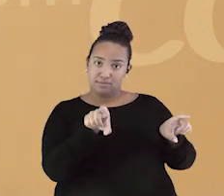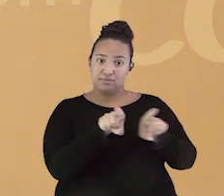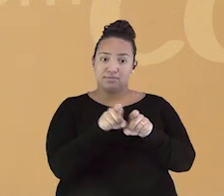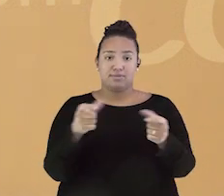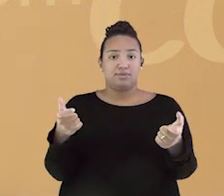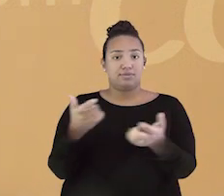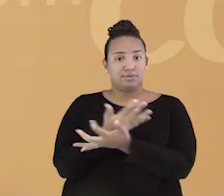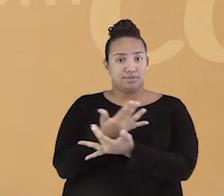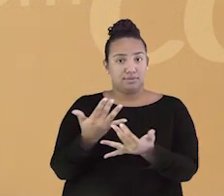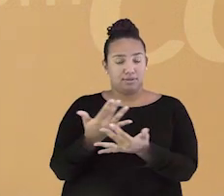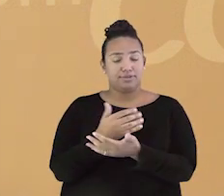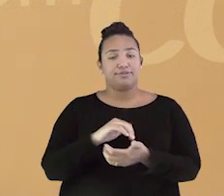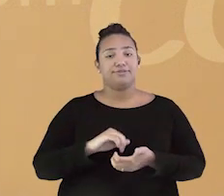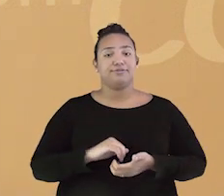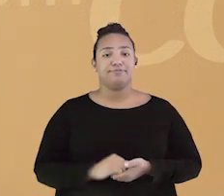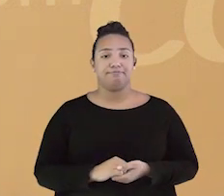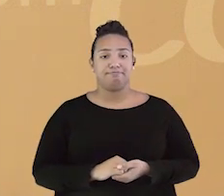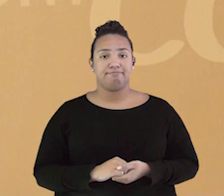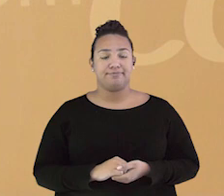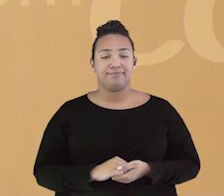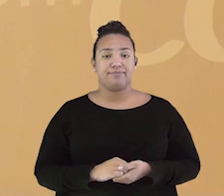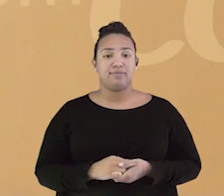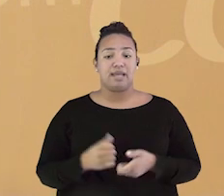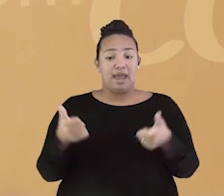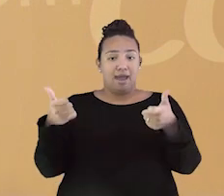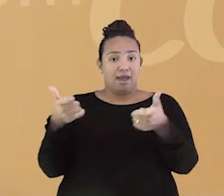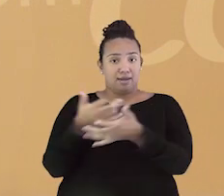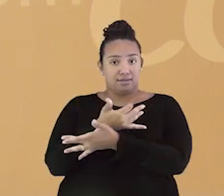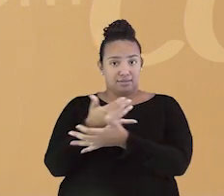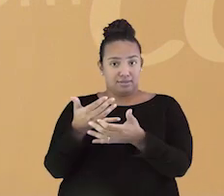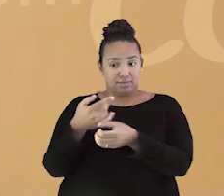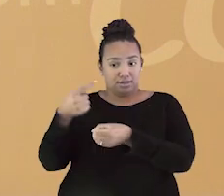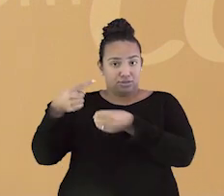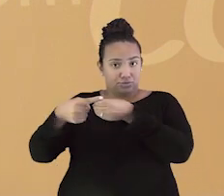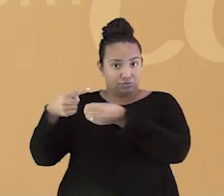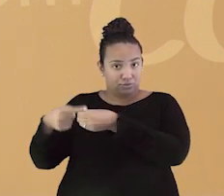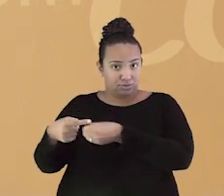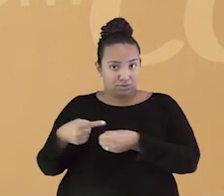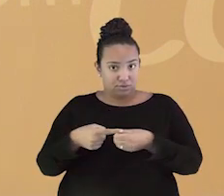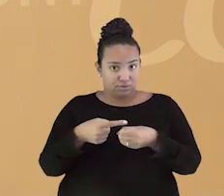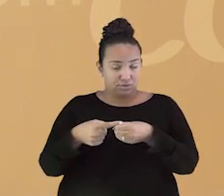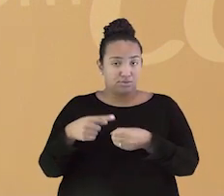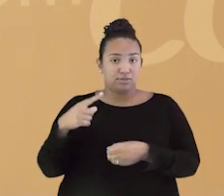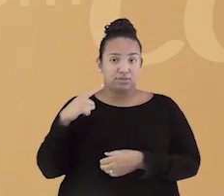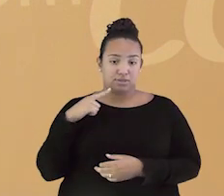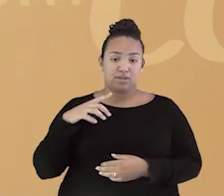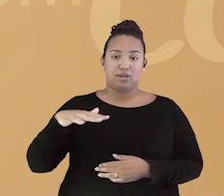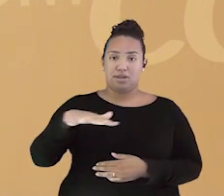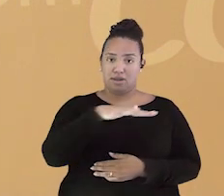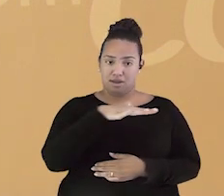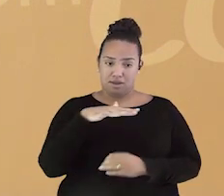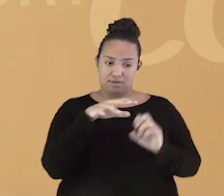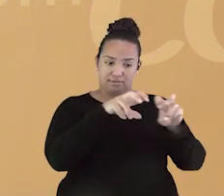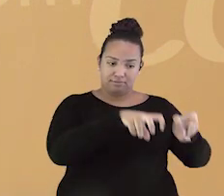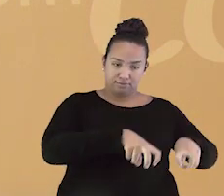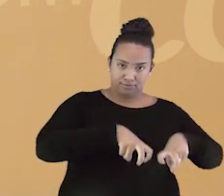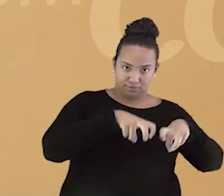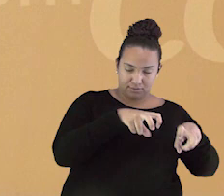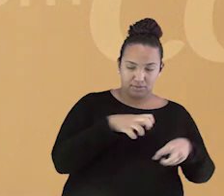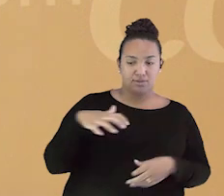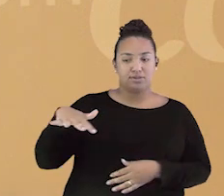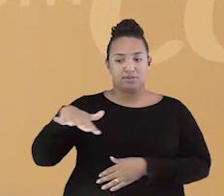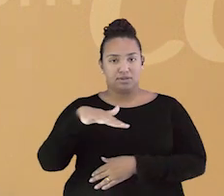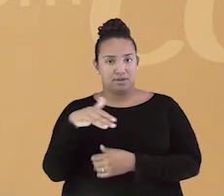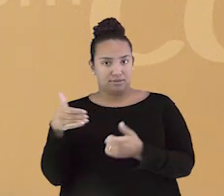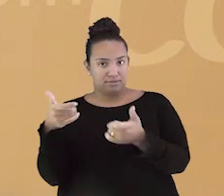município, ou seja, toda cidade, é formada por uma zona urbana e uma zona rural. Em alguns municípios,